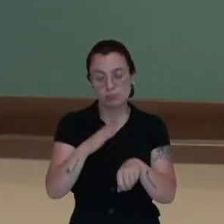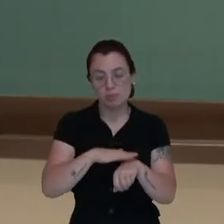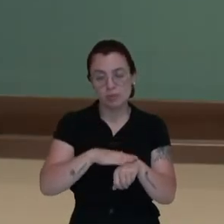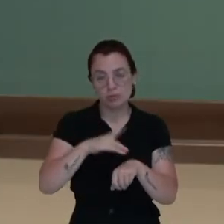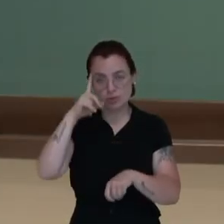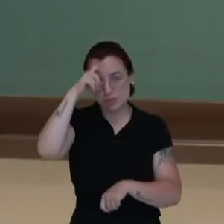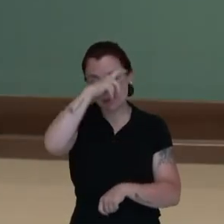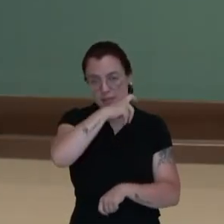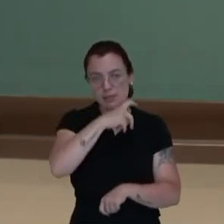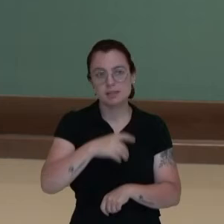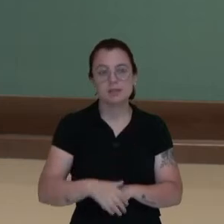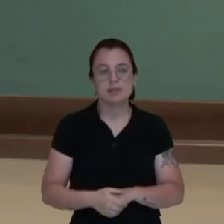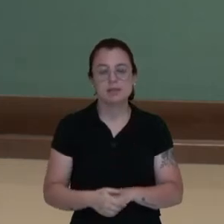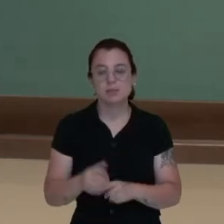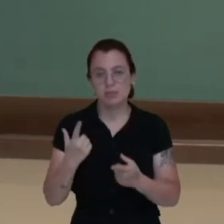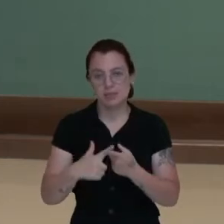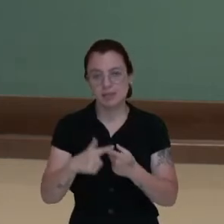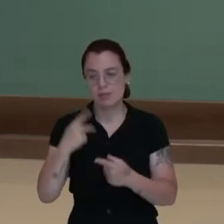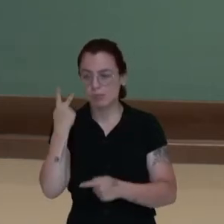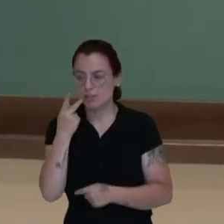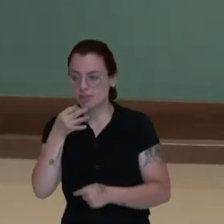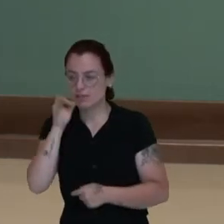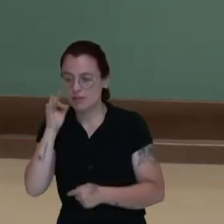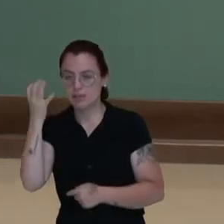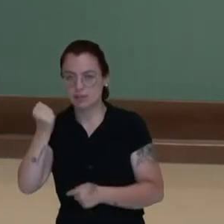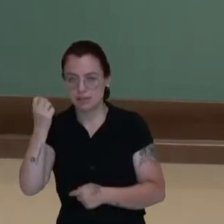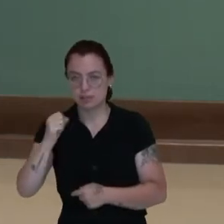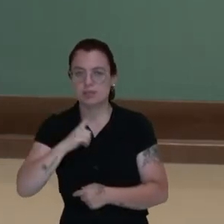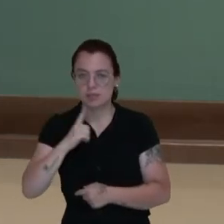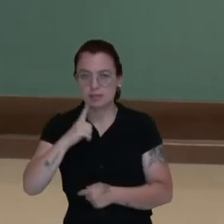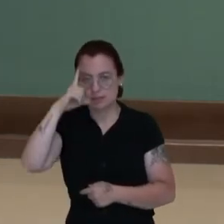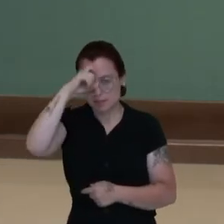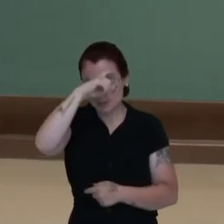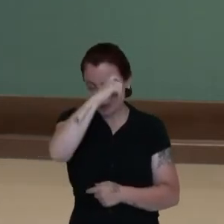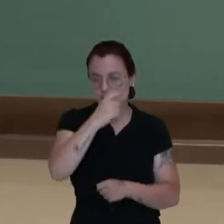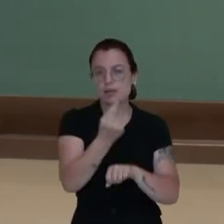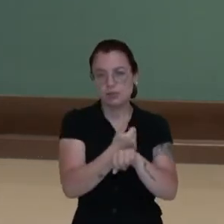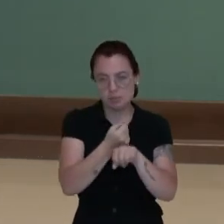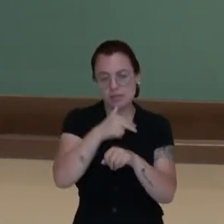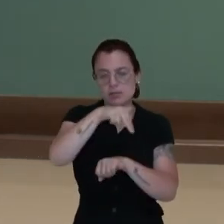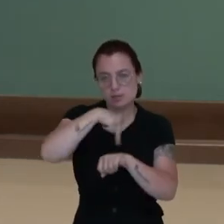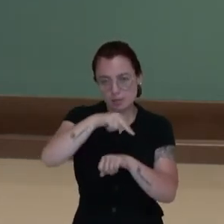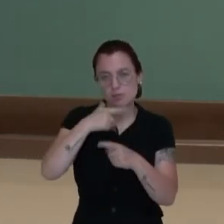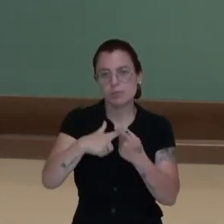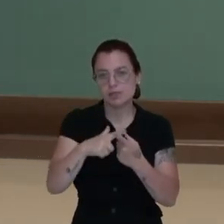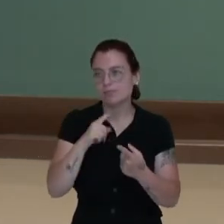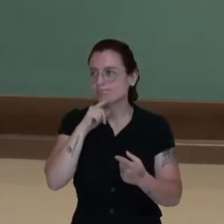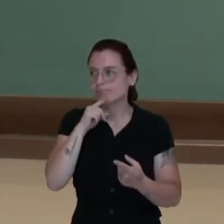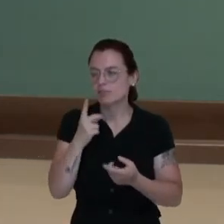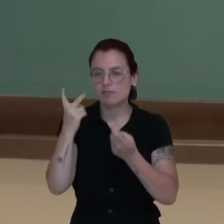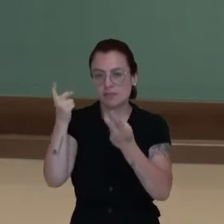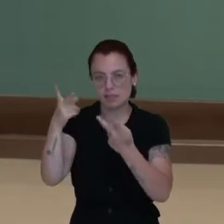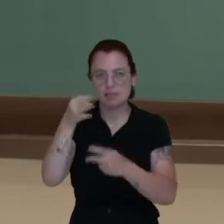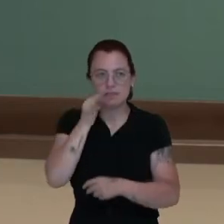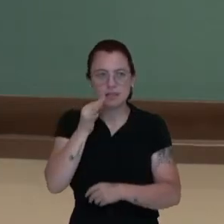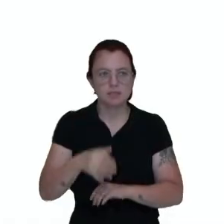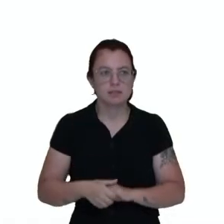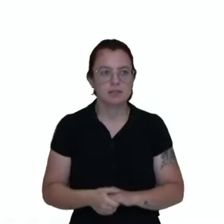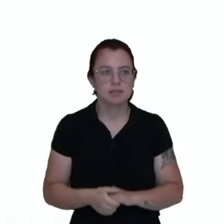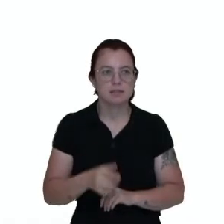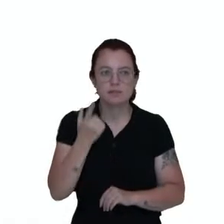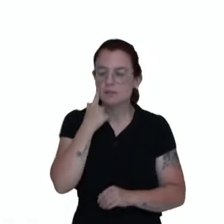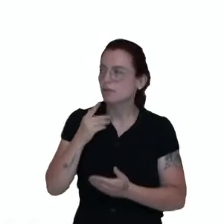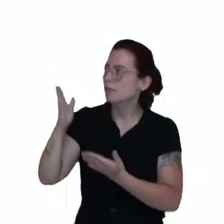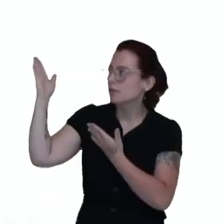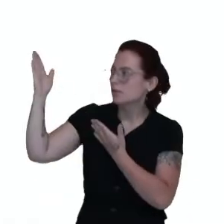café com leite estava em crise e a economia nacional também por causa das exportações do café. Aqui a gente tem uma imagem